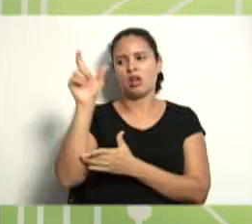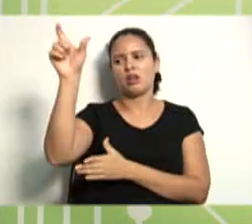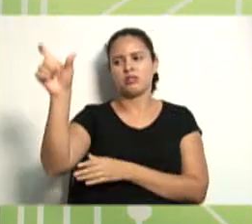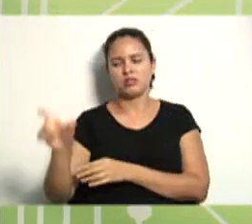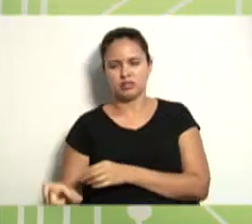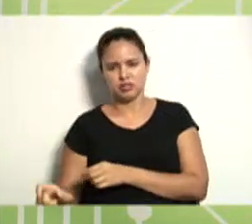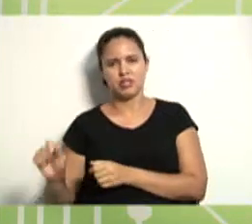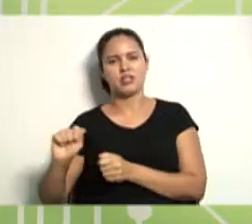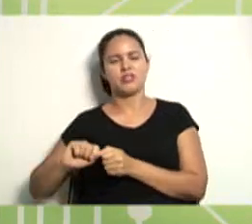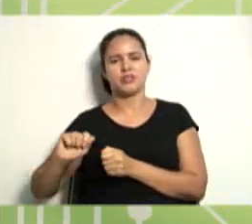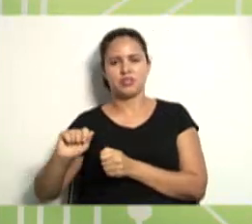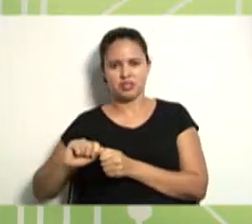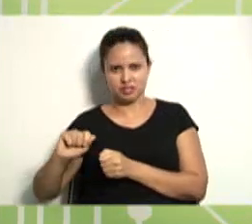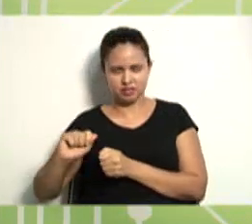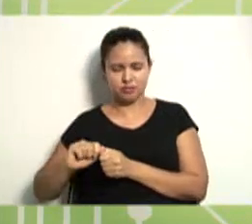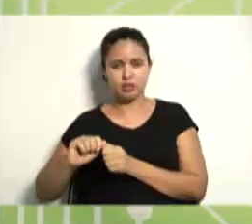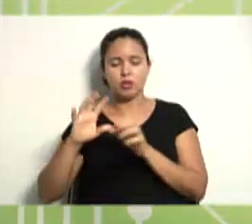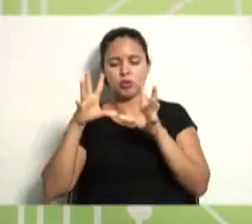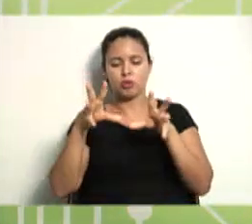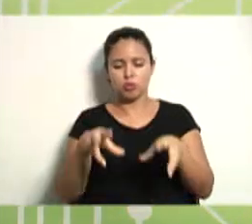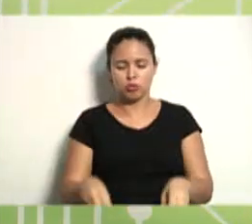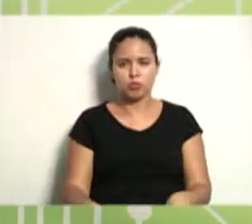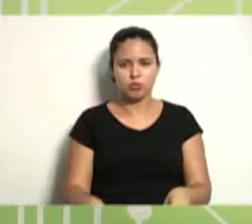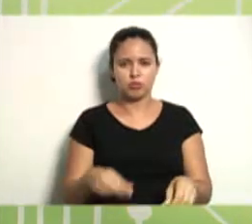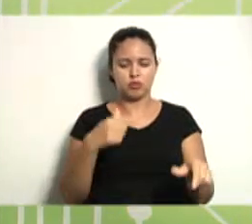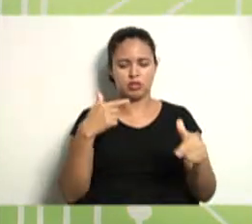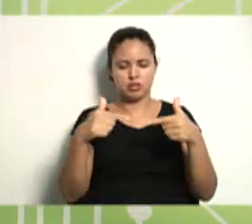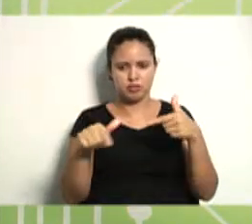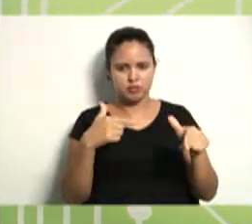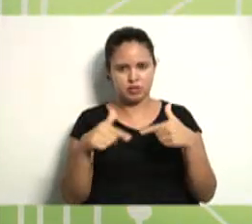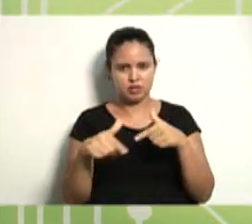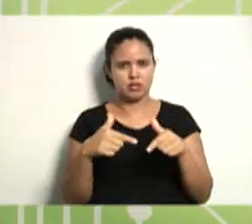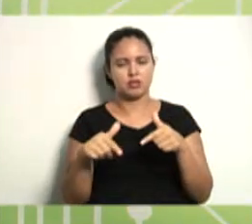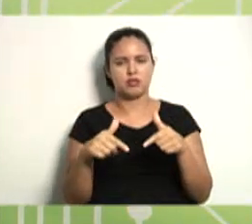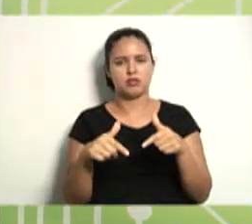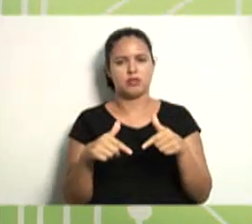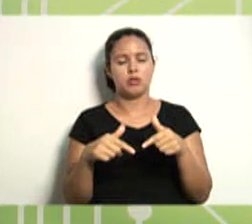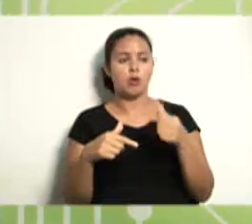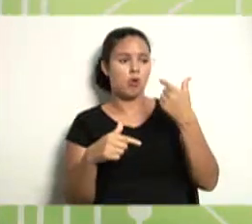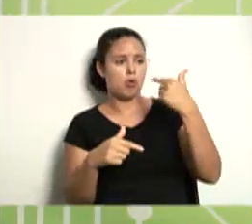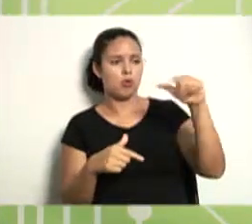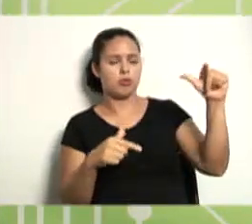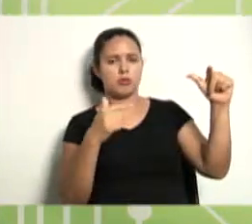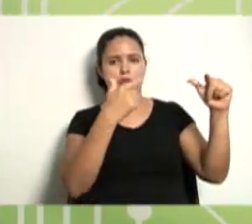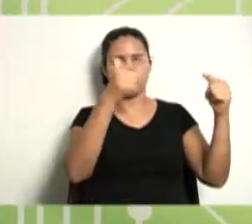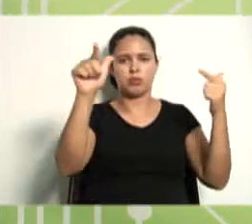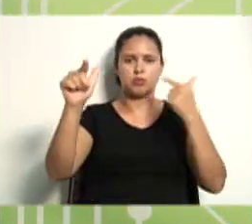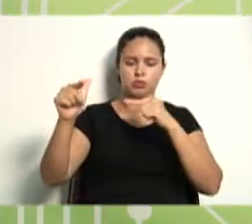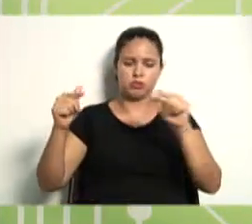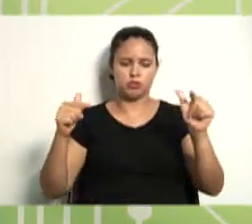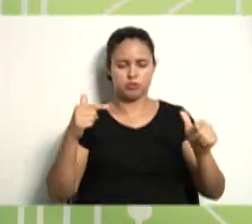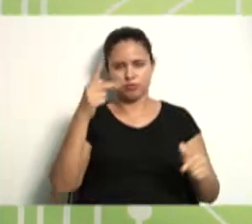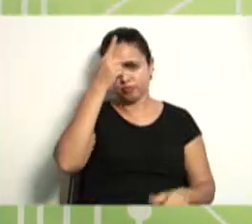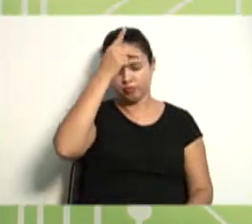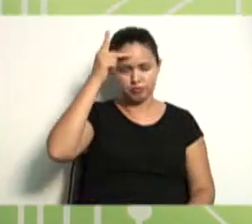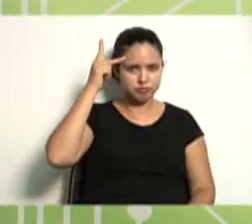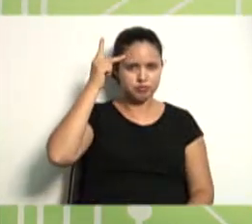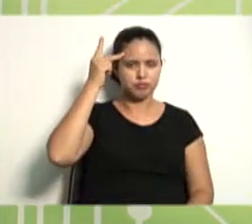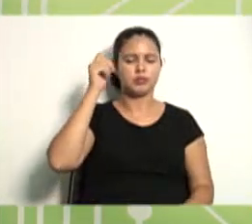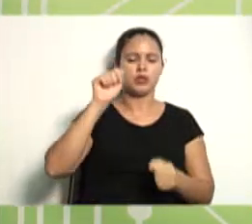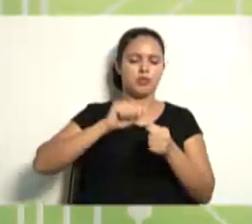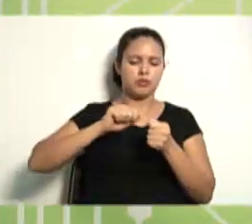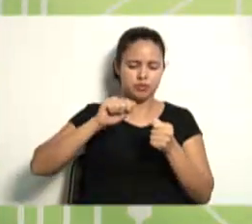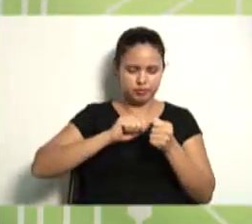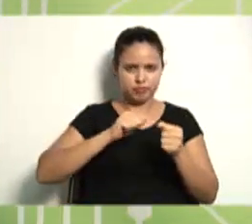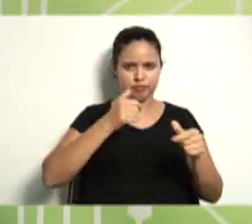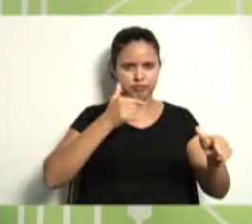feito. Por isso que há trabalho em tudo. Mesmo que você não tenha feito, outra pessoa realizou o trabalho que foi